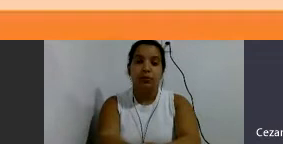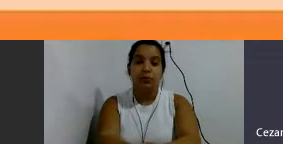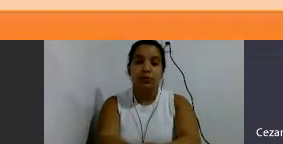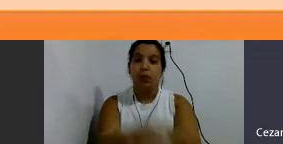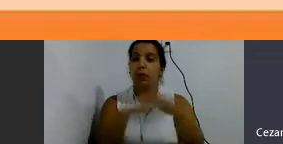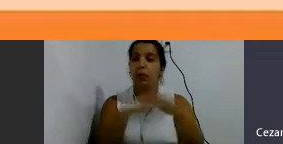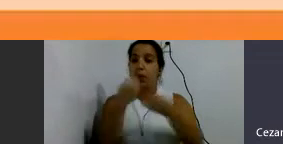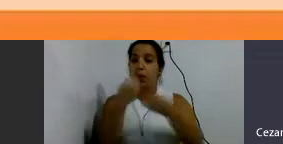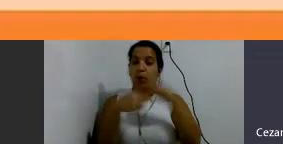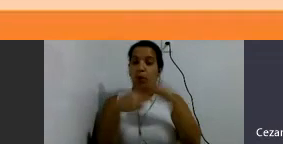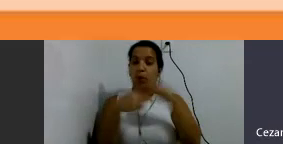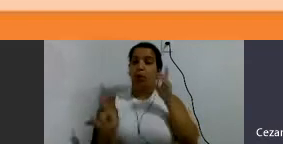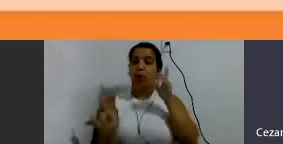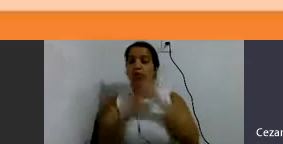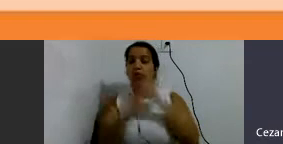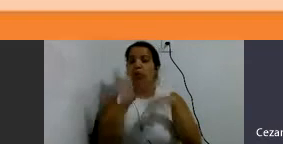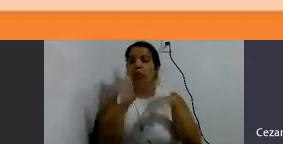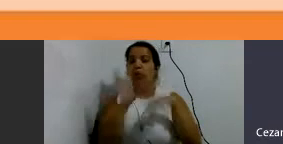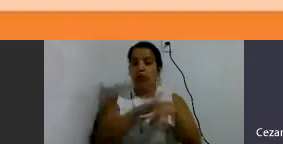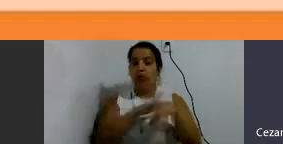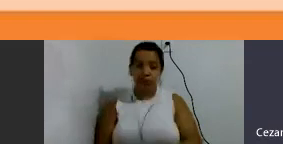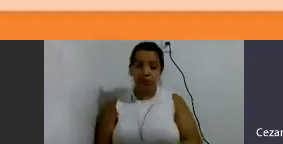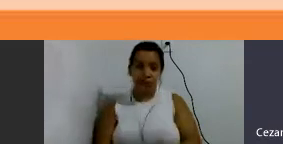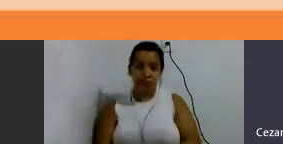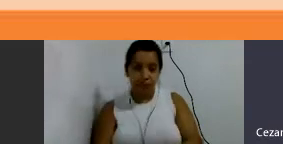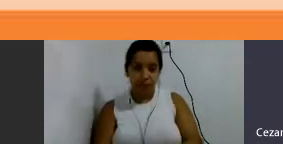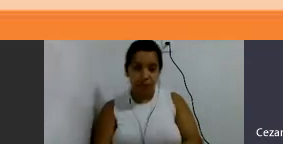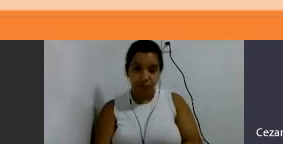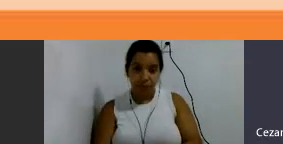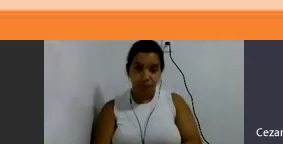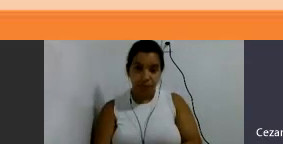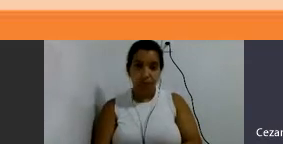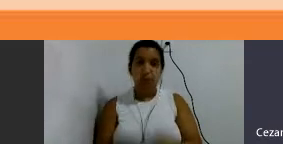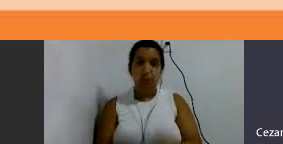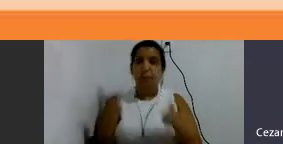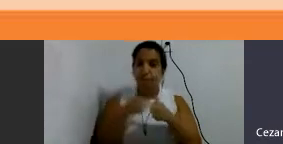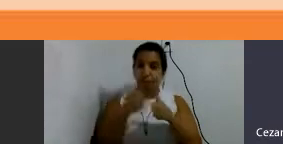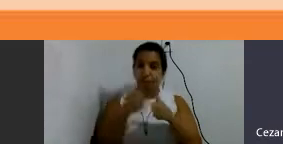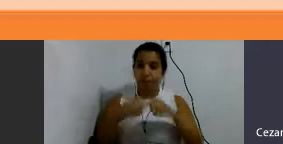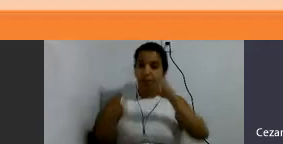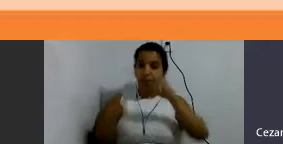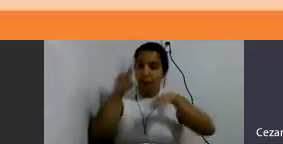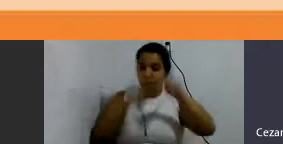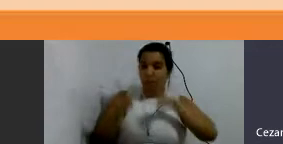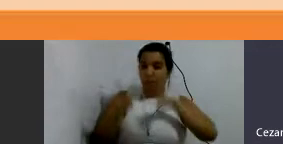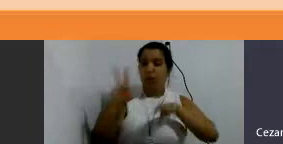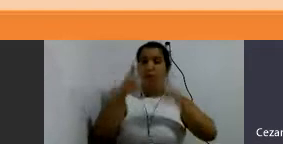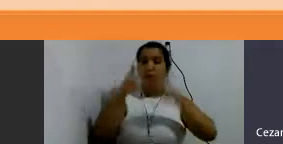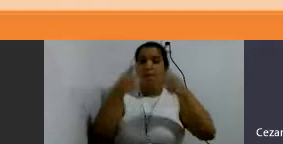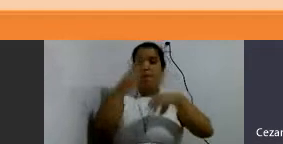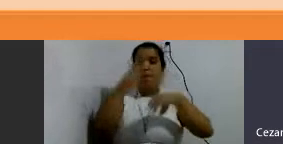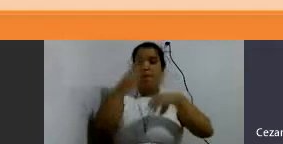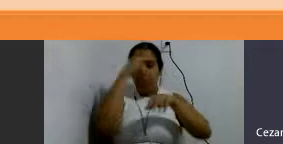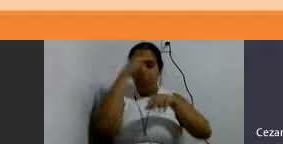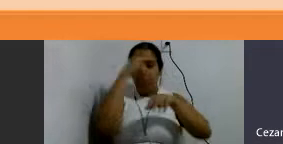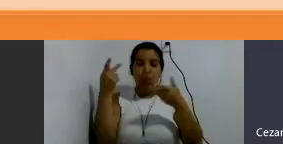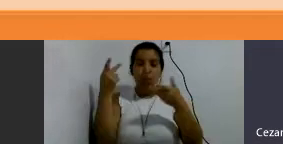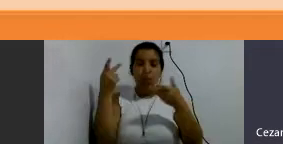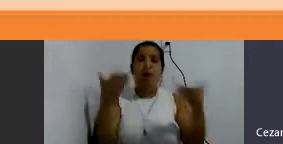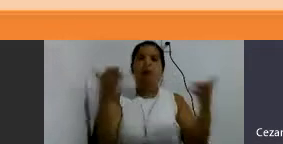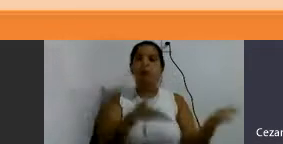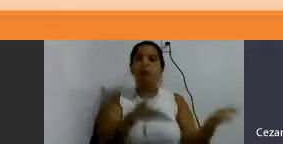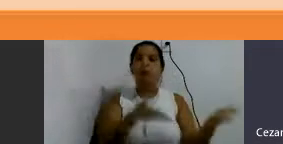o diagnóstico dessa doença? Primeiro, diagnóstico clínico, origem do paciente. Então, sempre a gente vai bater na origem